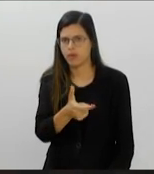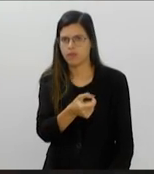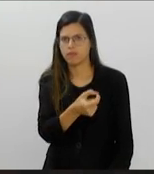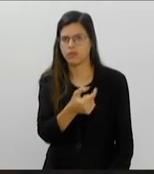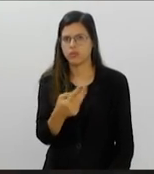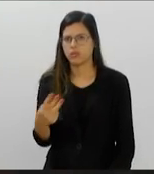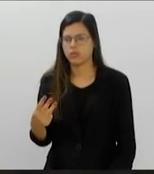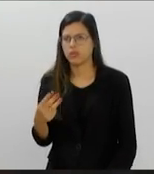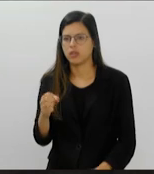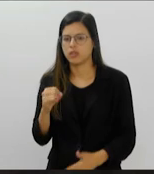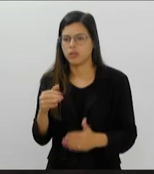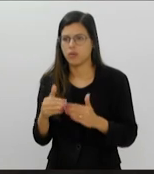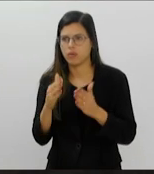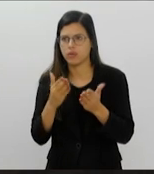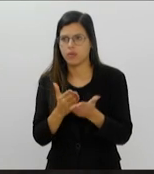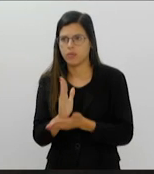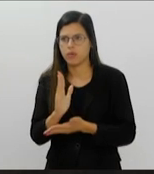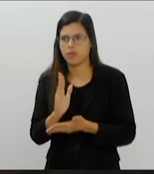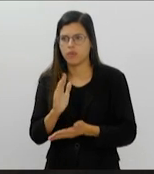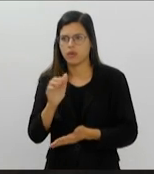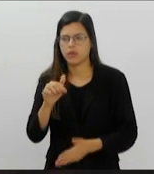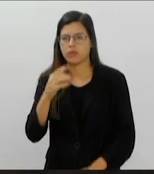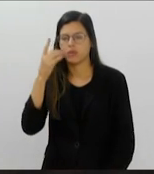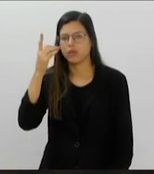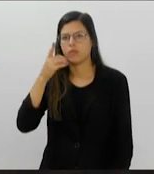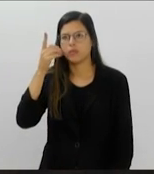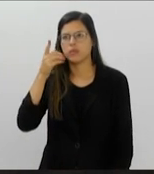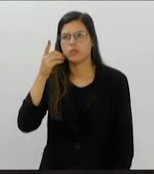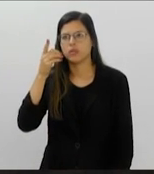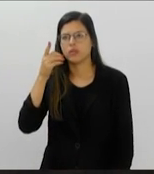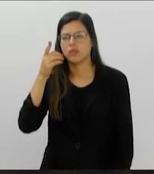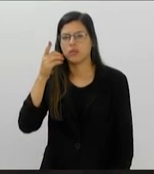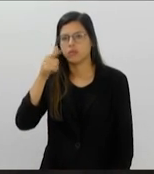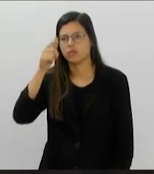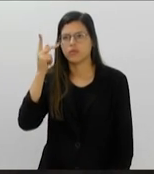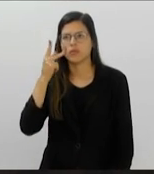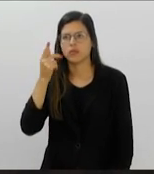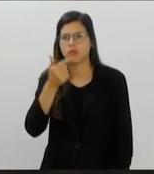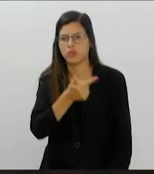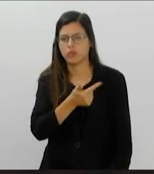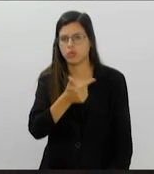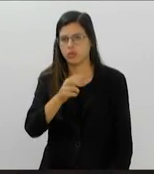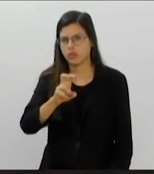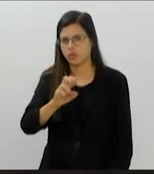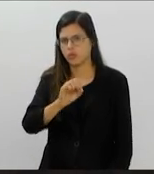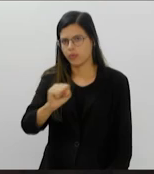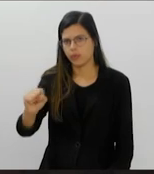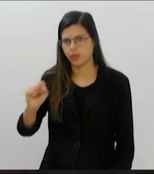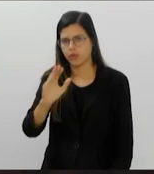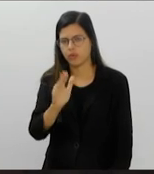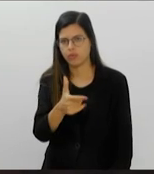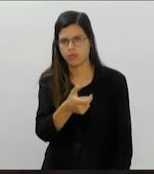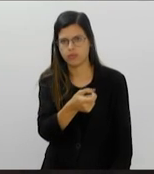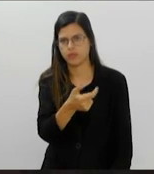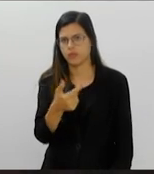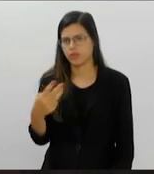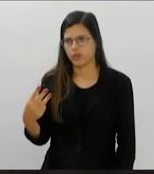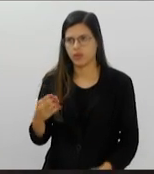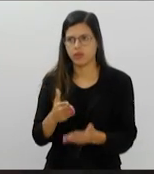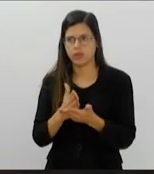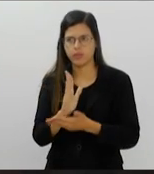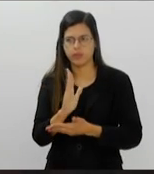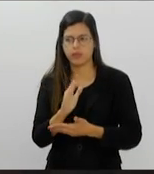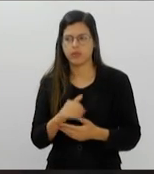aprovam, aprovado. Deputado Luiz Paulo, 2588 de 2023,